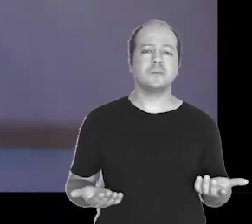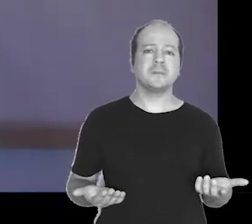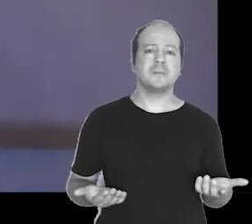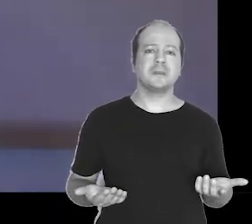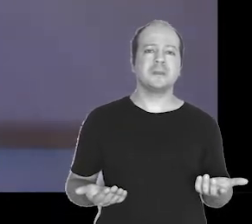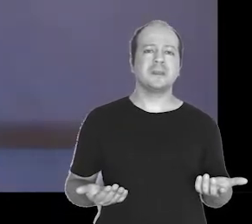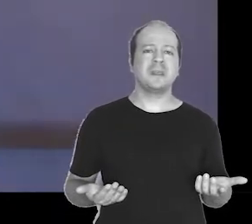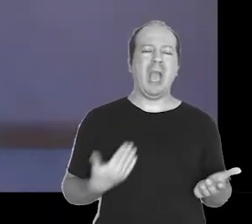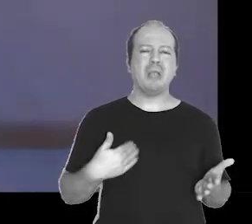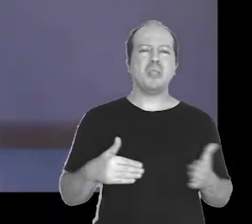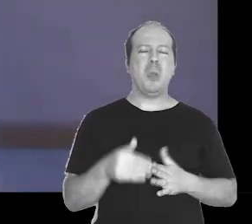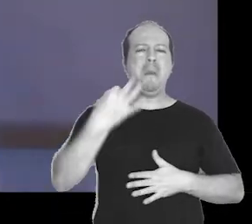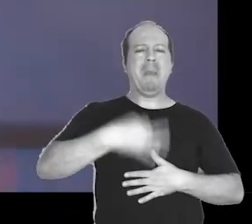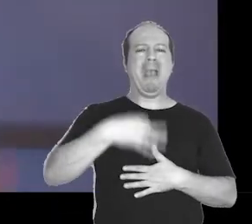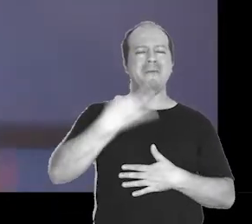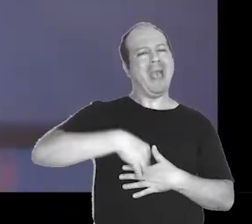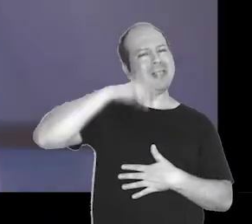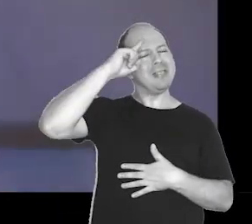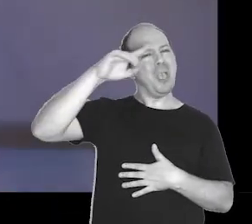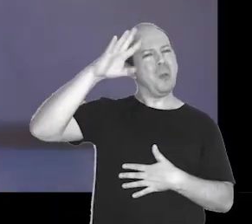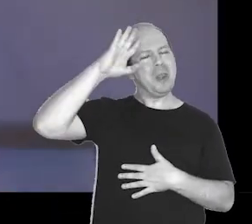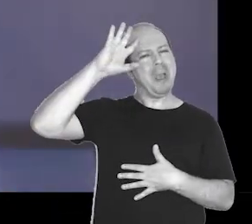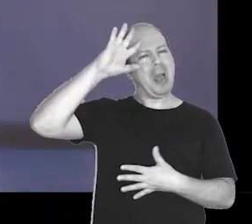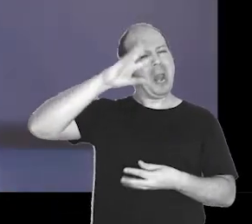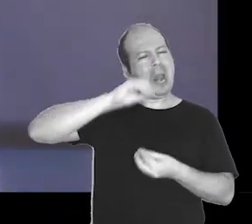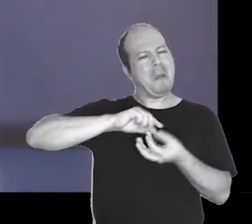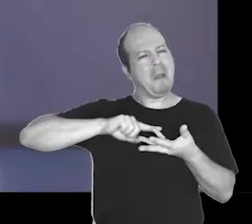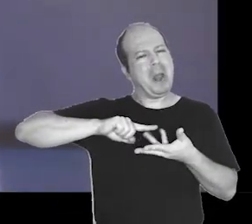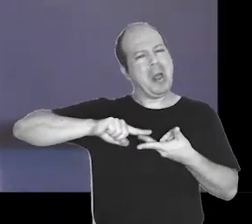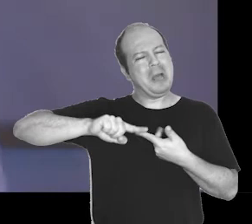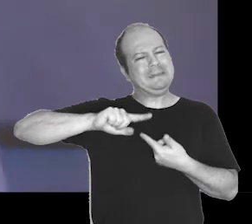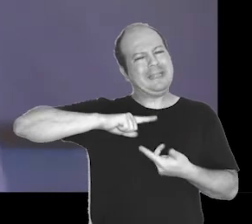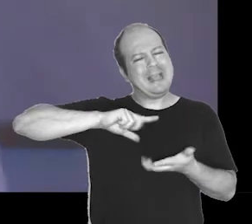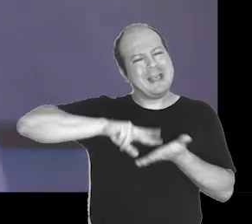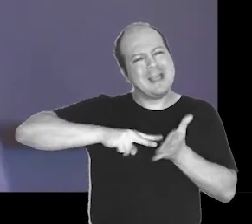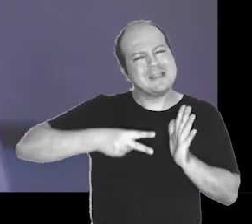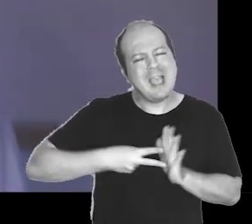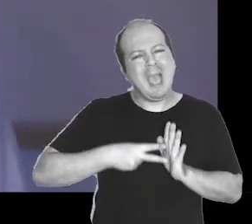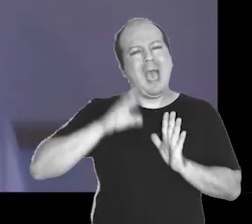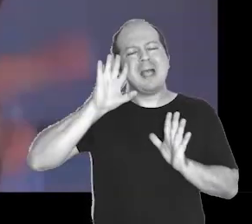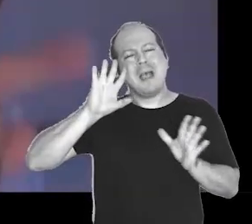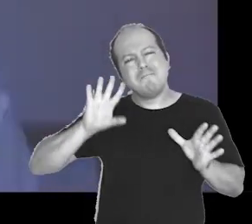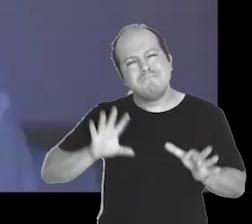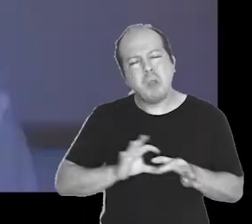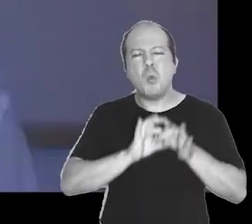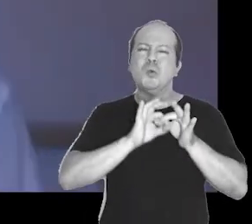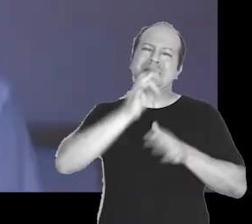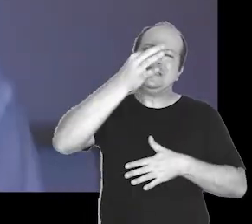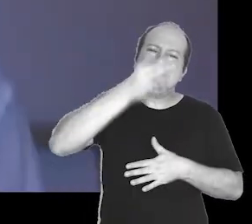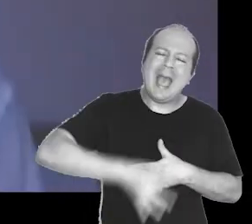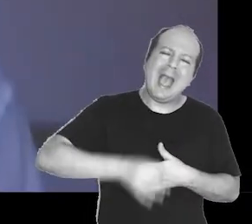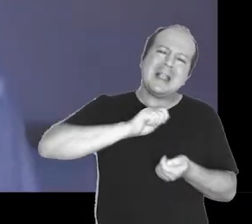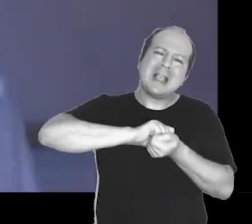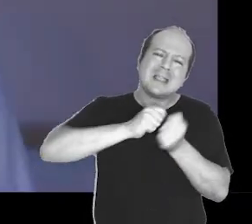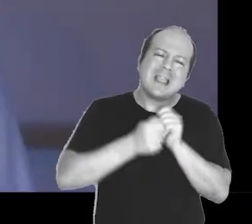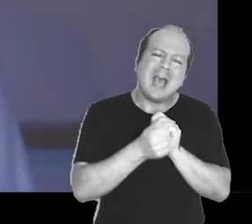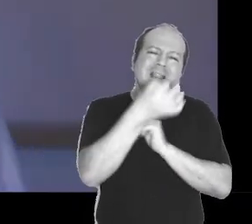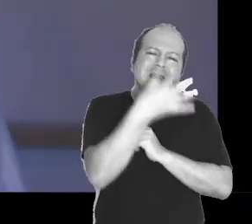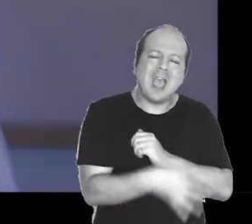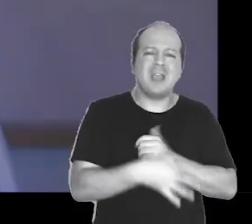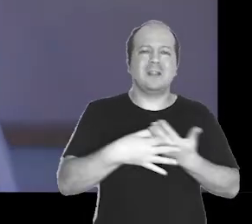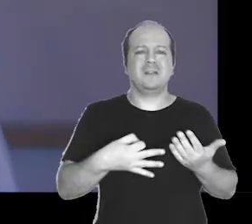Era tudo perfeito, a teoria era redonda. Se encaixava tão adequadamente...